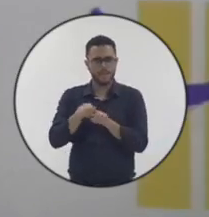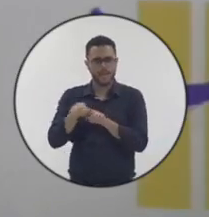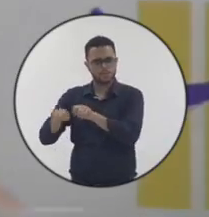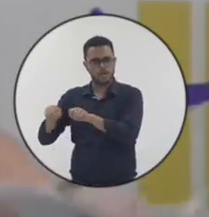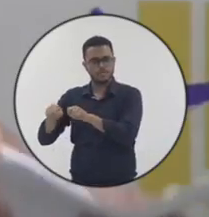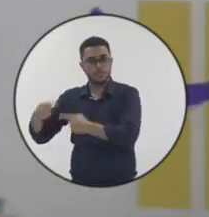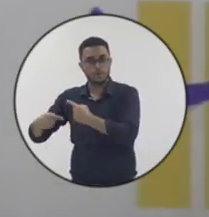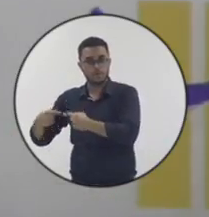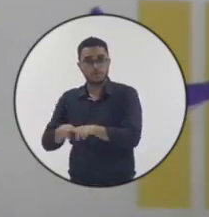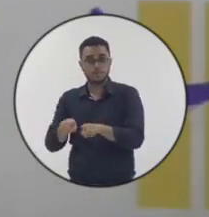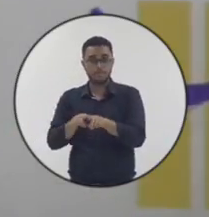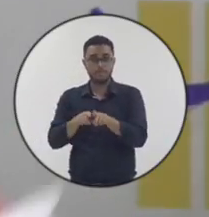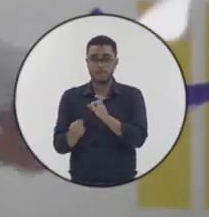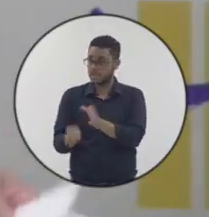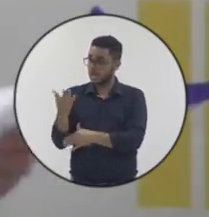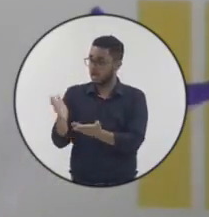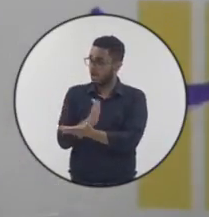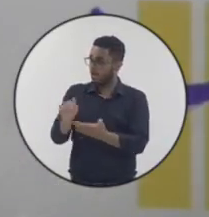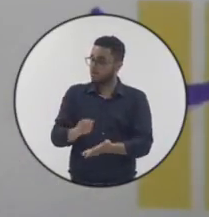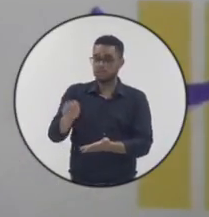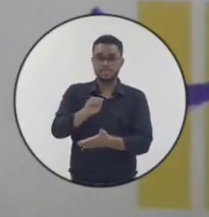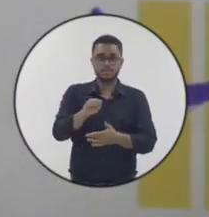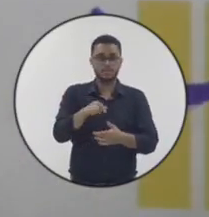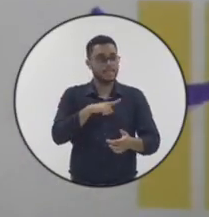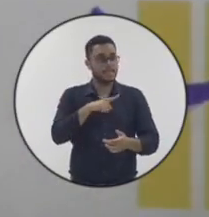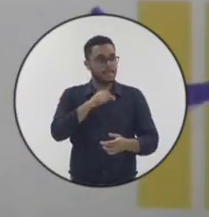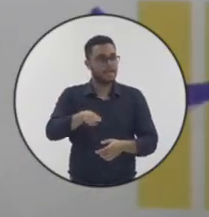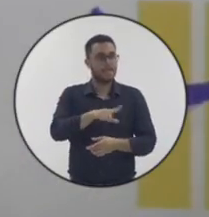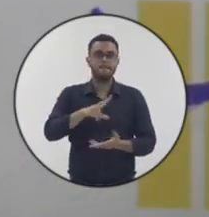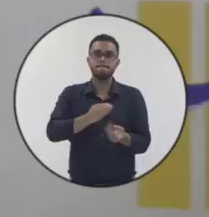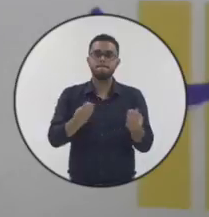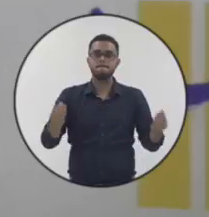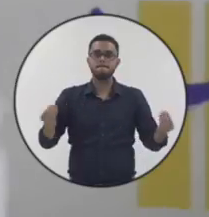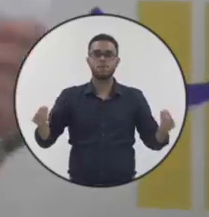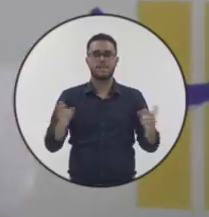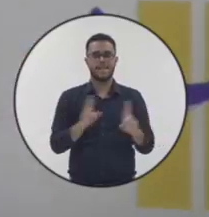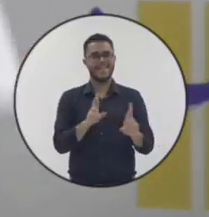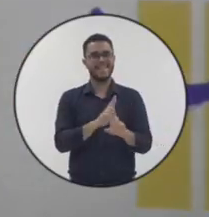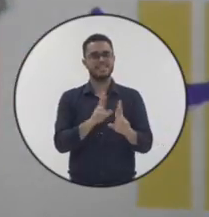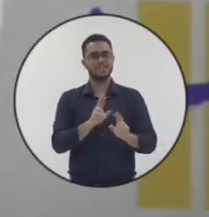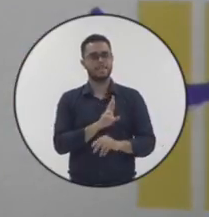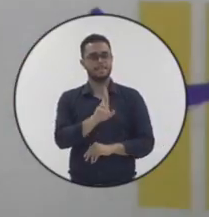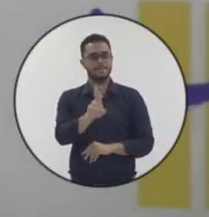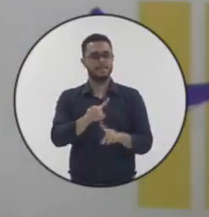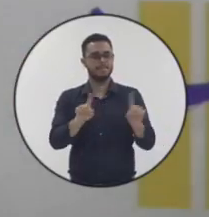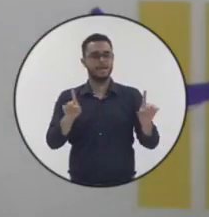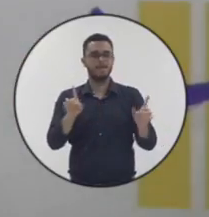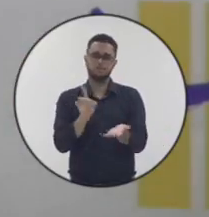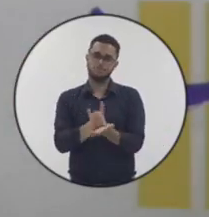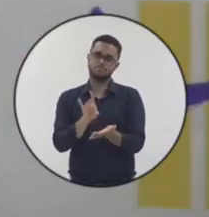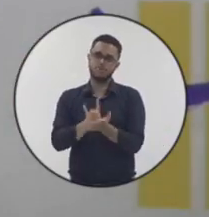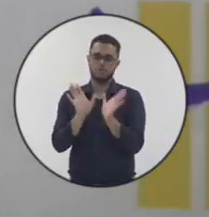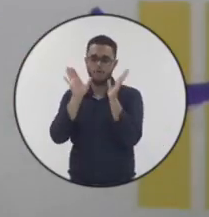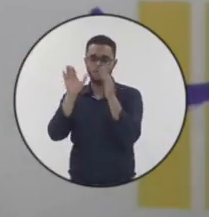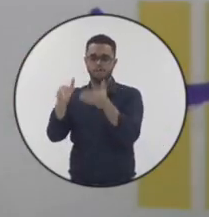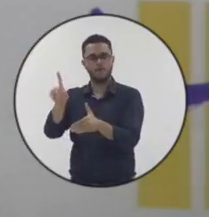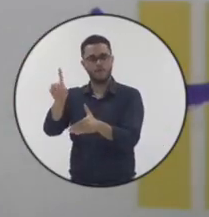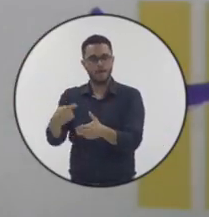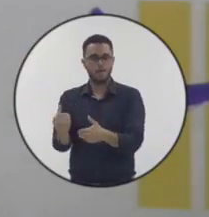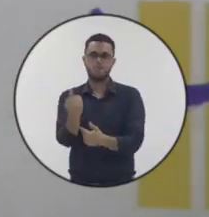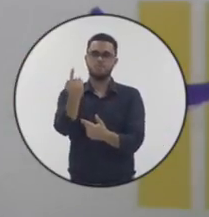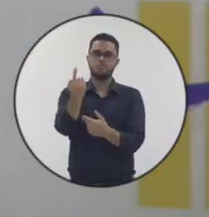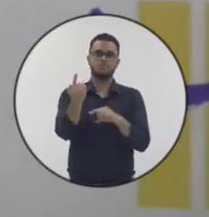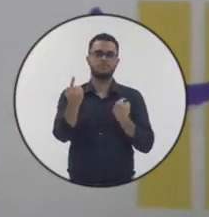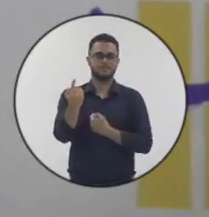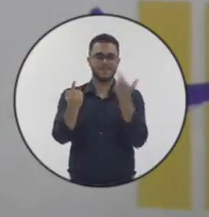política, inclusive formação de redes, onde a gente tem aqui várias redes sendo representadas, mas falamos por um bem comum, né, onde a gente